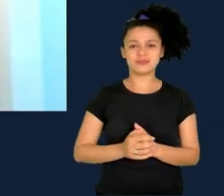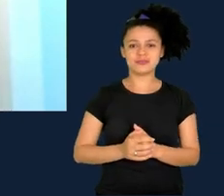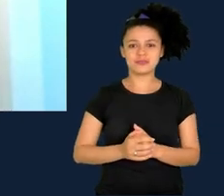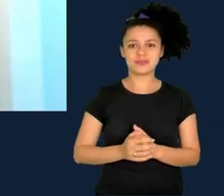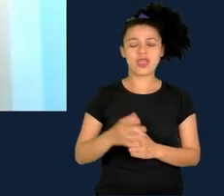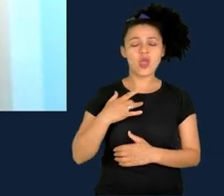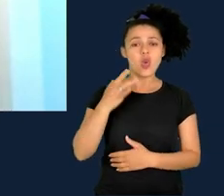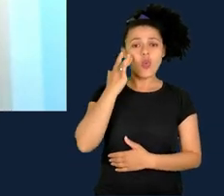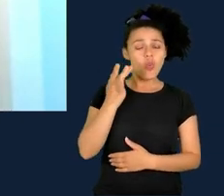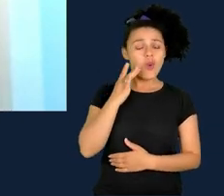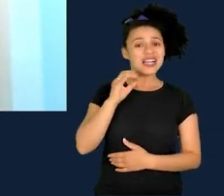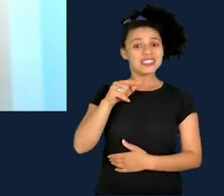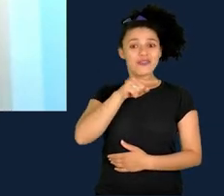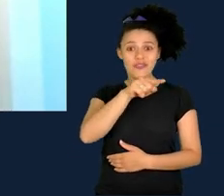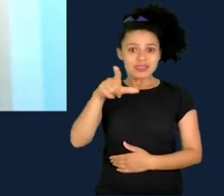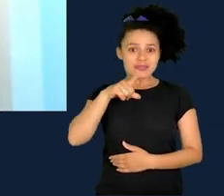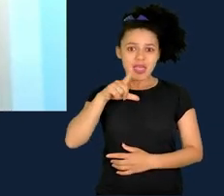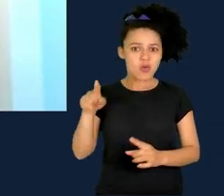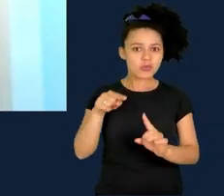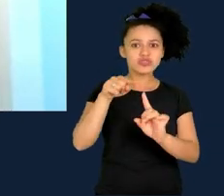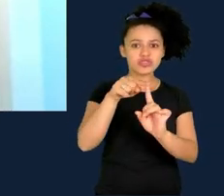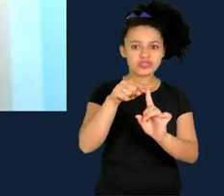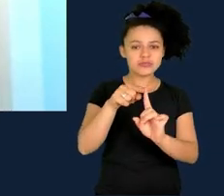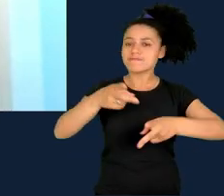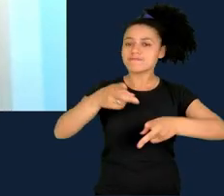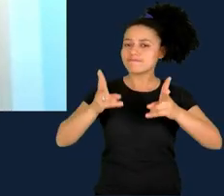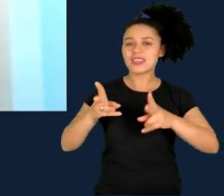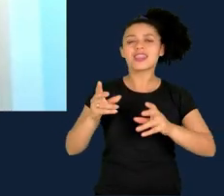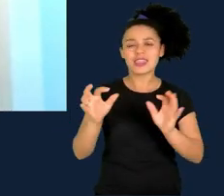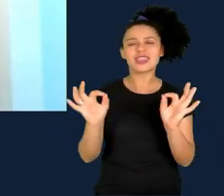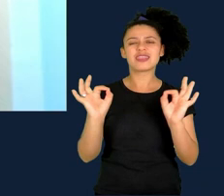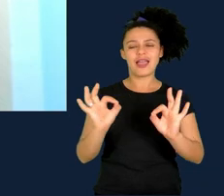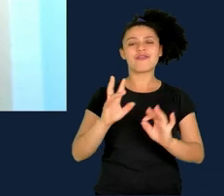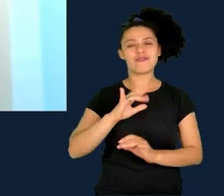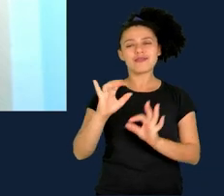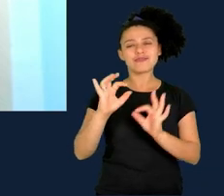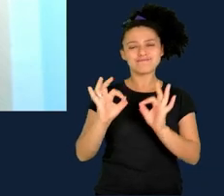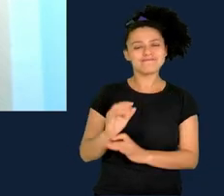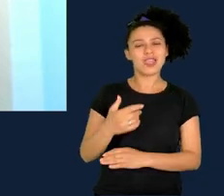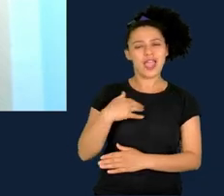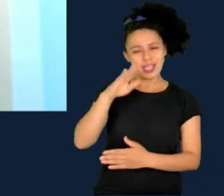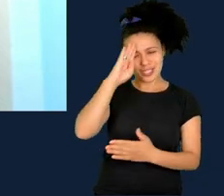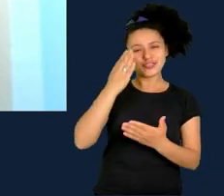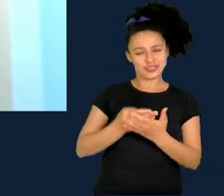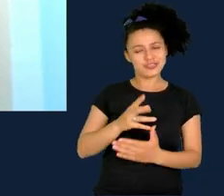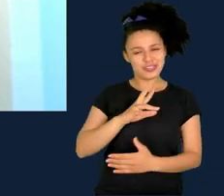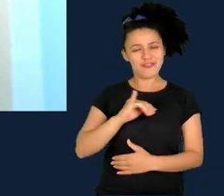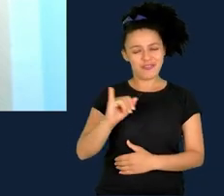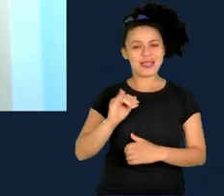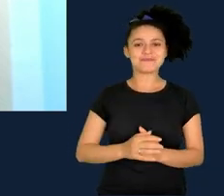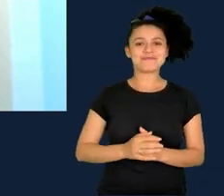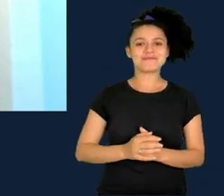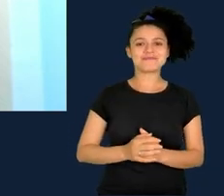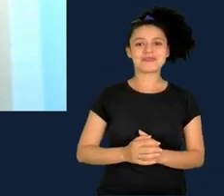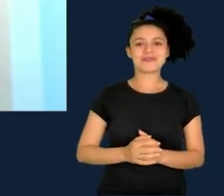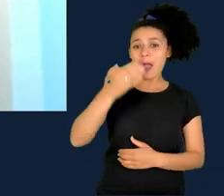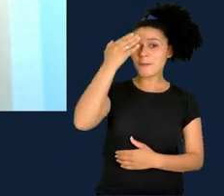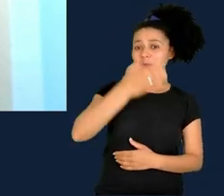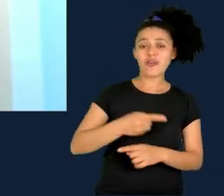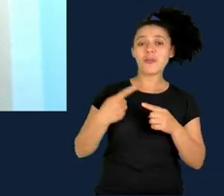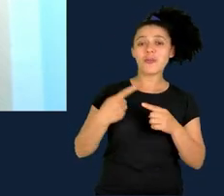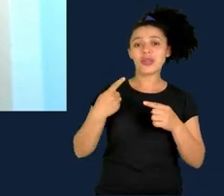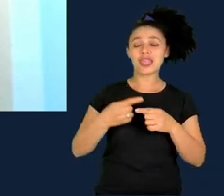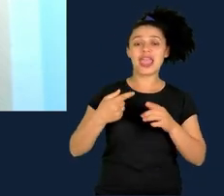um objetivo, sempre dá certo, né? Então, acho que a prova é porque teve